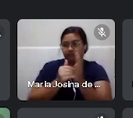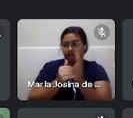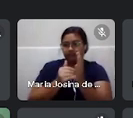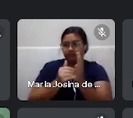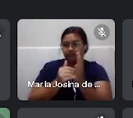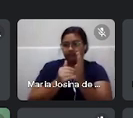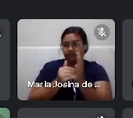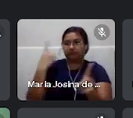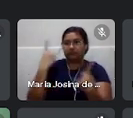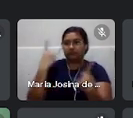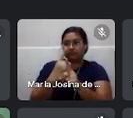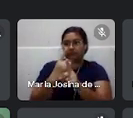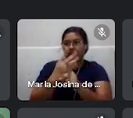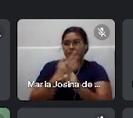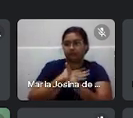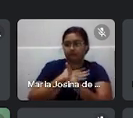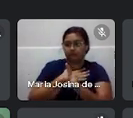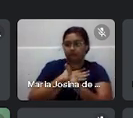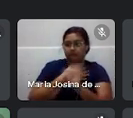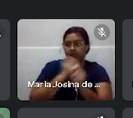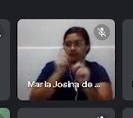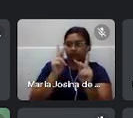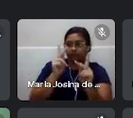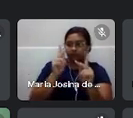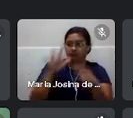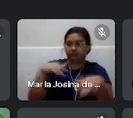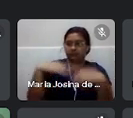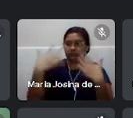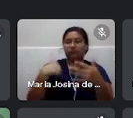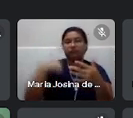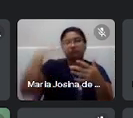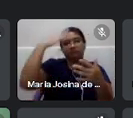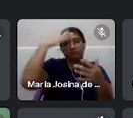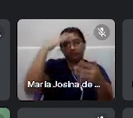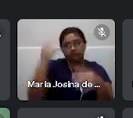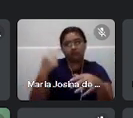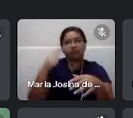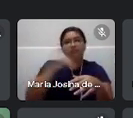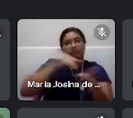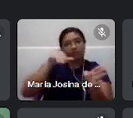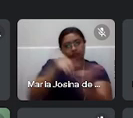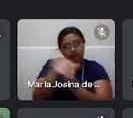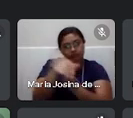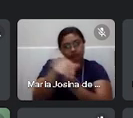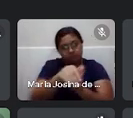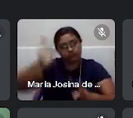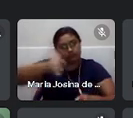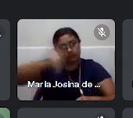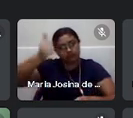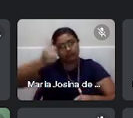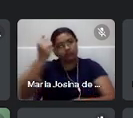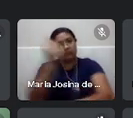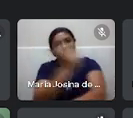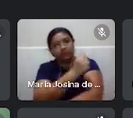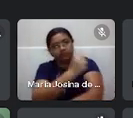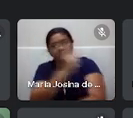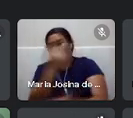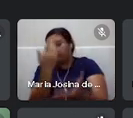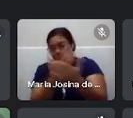achar essa minha citação, tá? Então, eu tenho certeza que houve essa orientação na primeira aula,